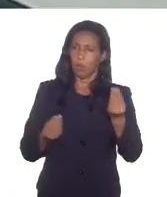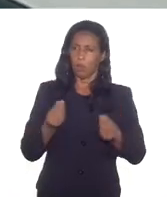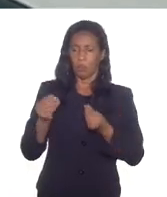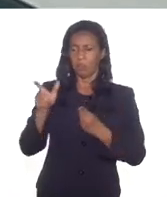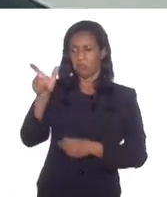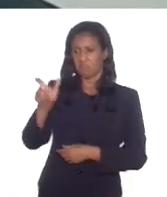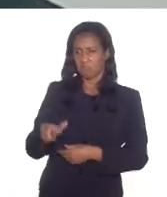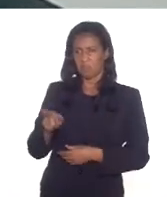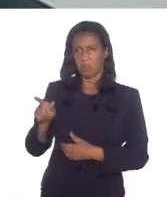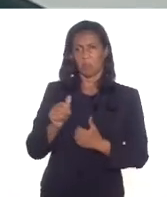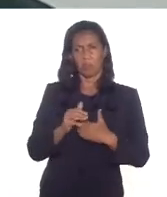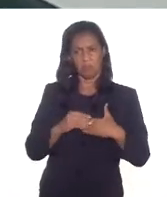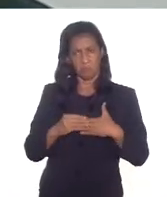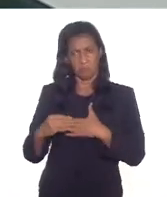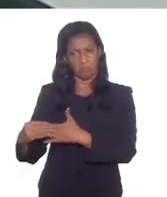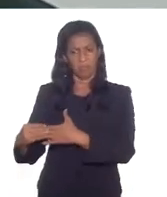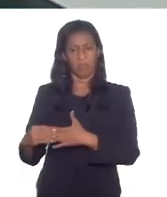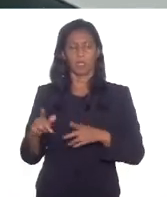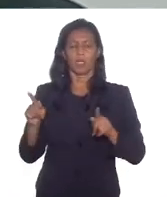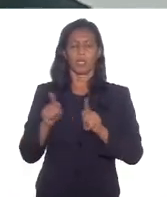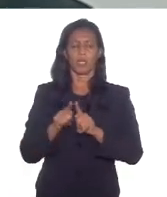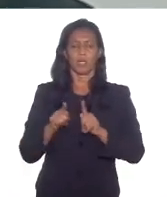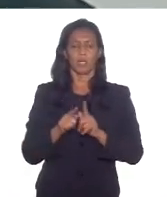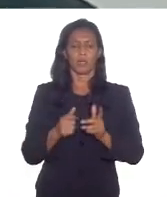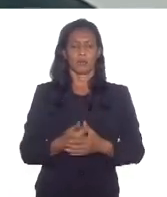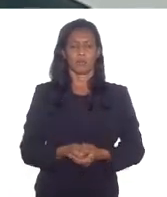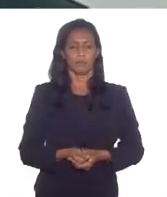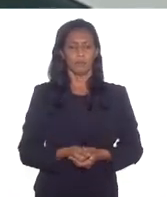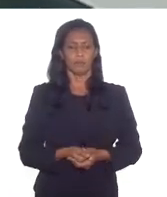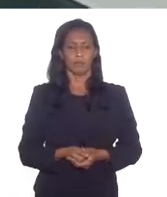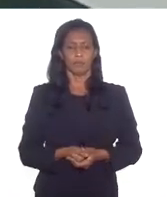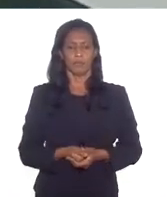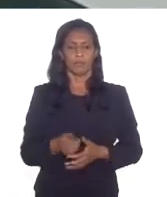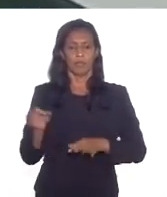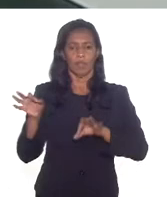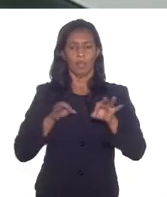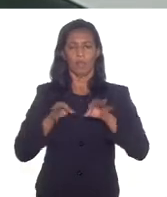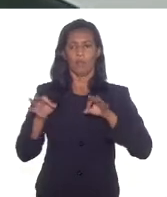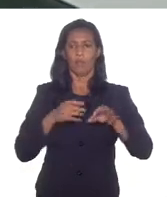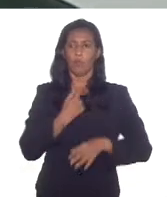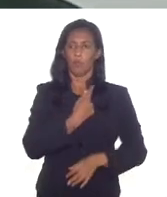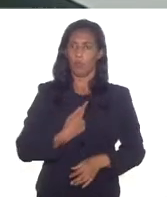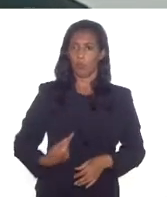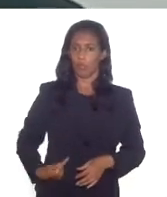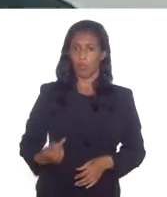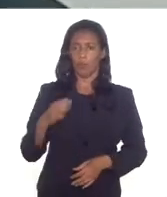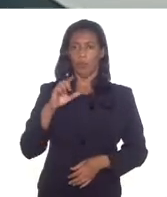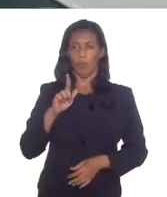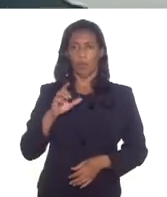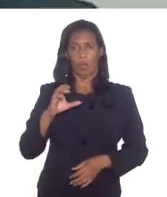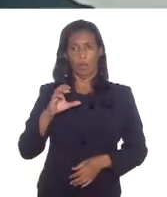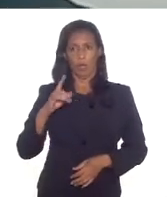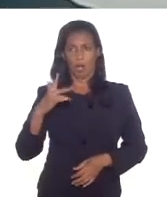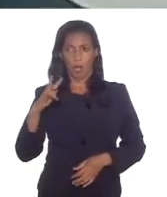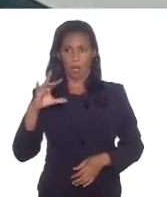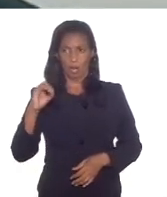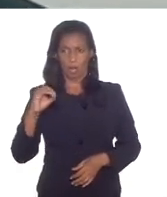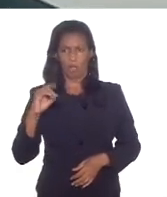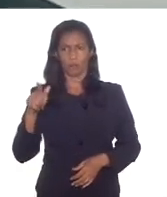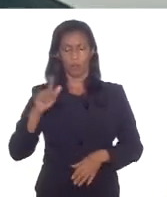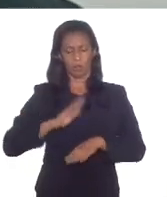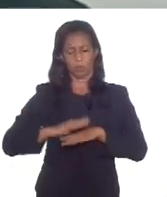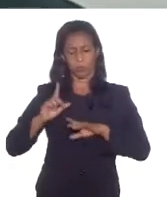Excelência conduziu isso e elogiar também a medida em que o governador Cláudio Castro também